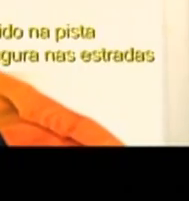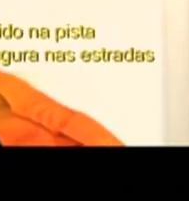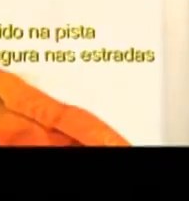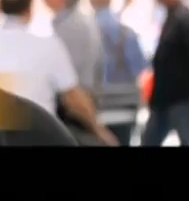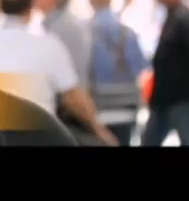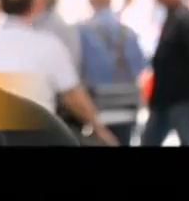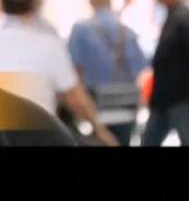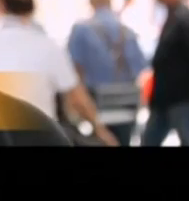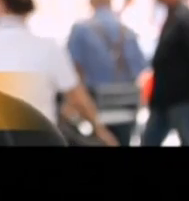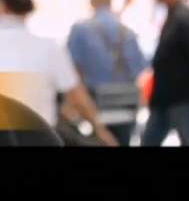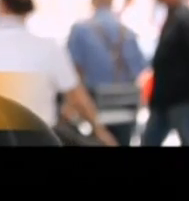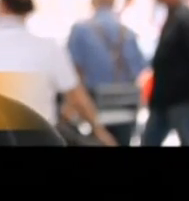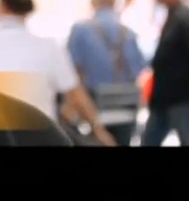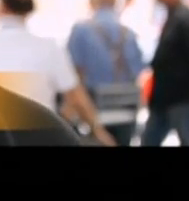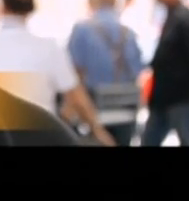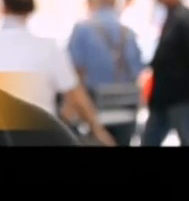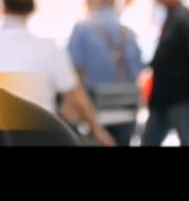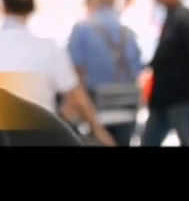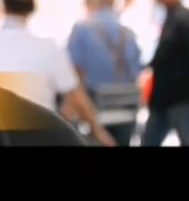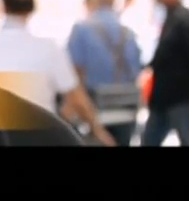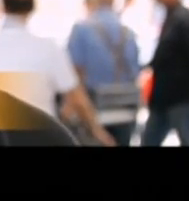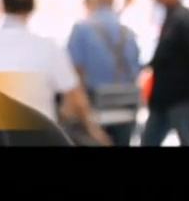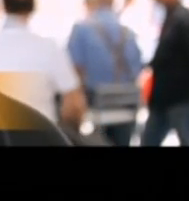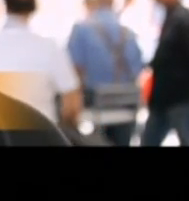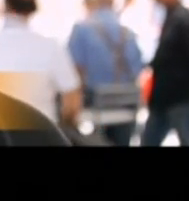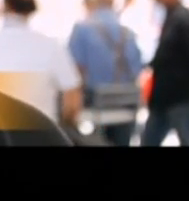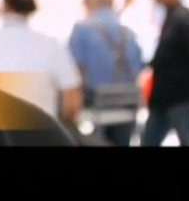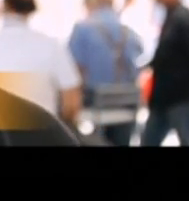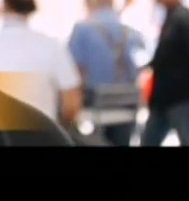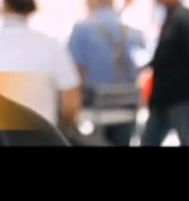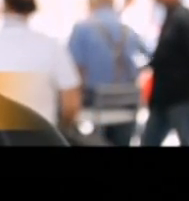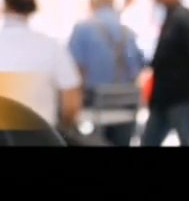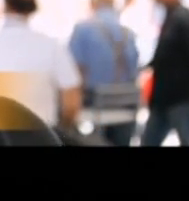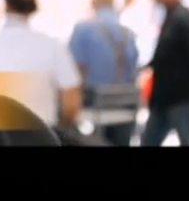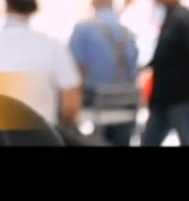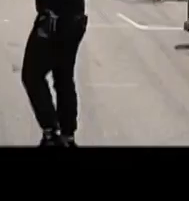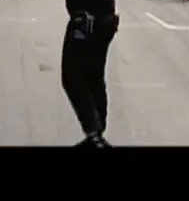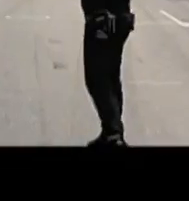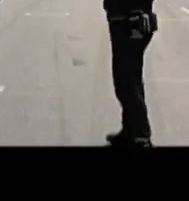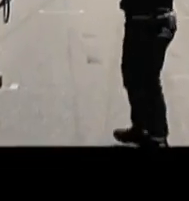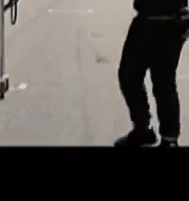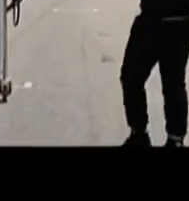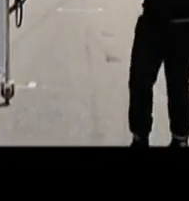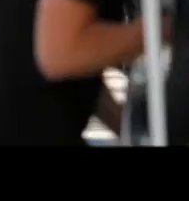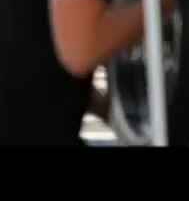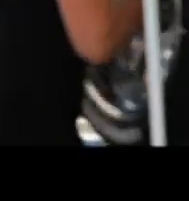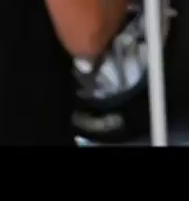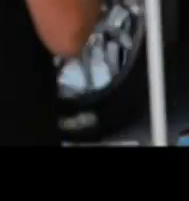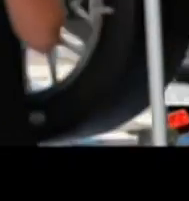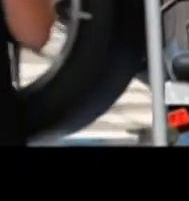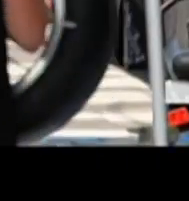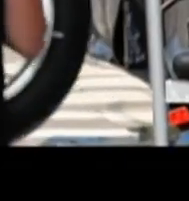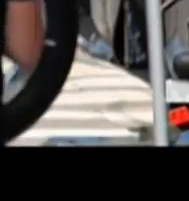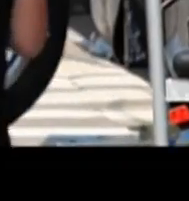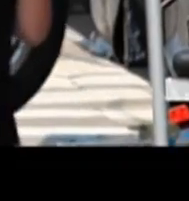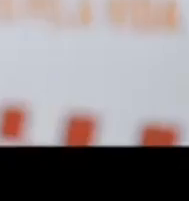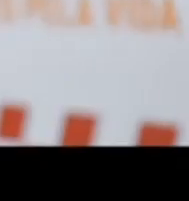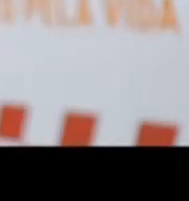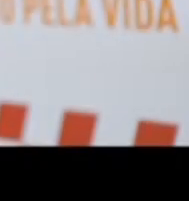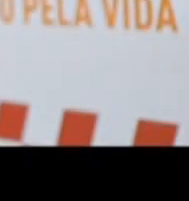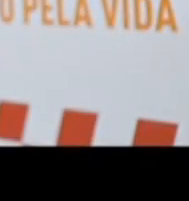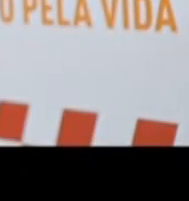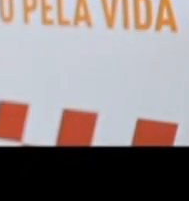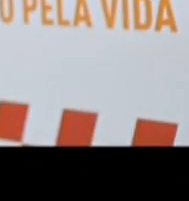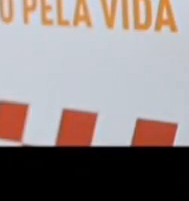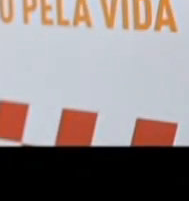safe on the road. Eu mesmo, quando ando de carro, meus filhos dizem assim, não precisa andar um pouco mais rápido, porque isso parece uma tartaruga. Em tempo recorde, uma operação gigantesca